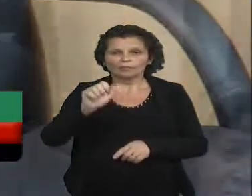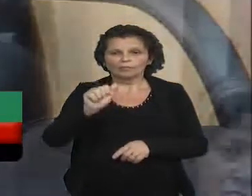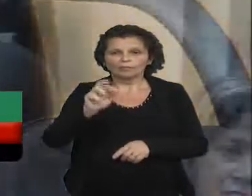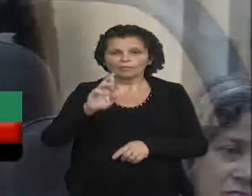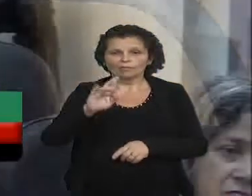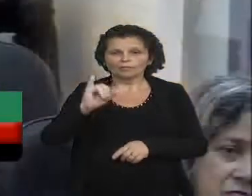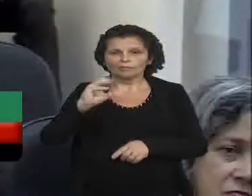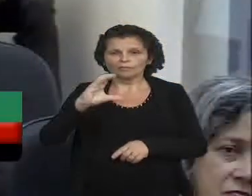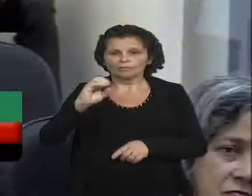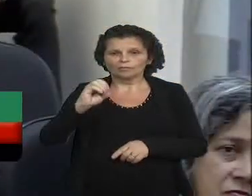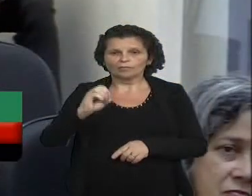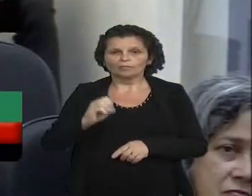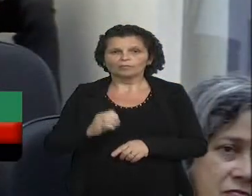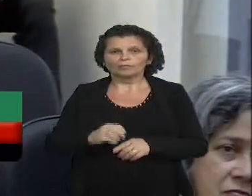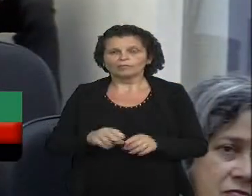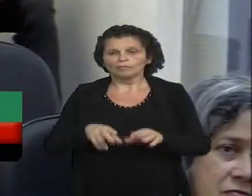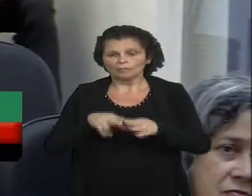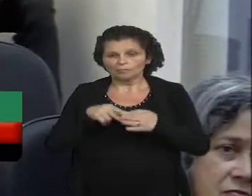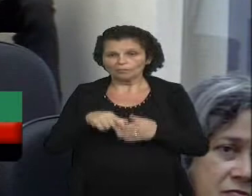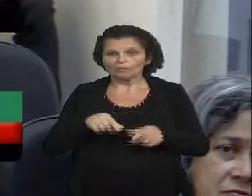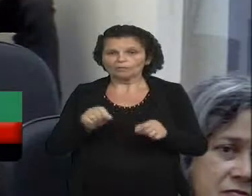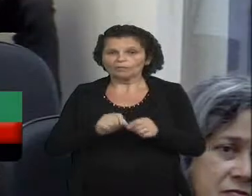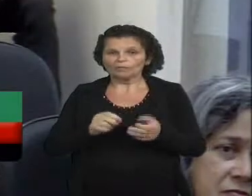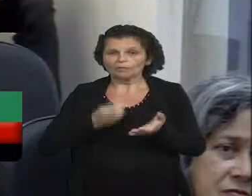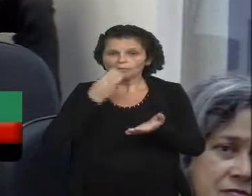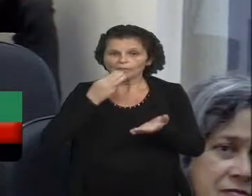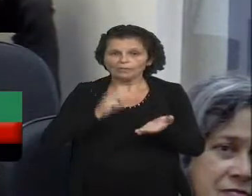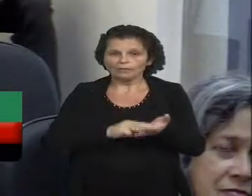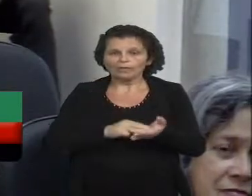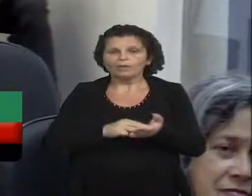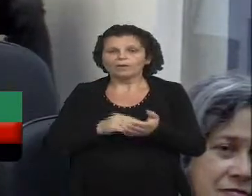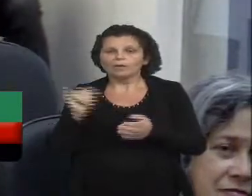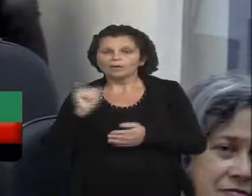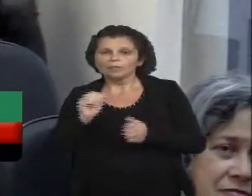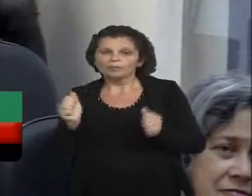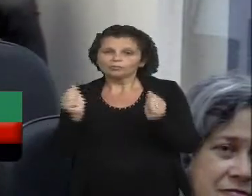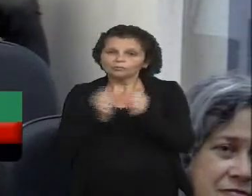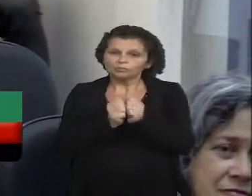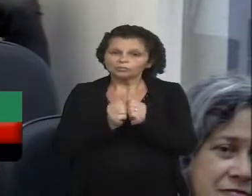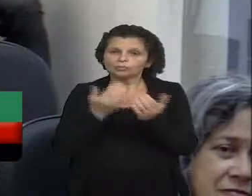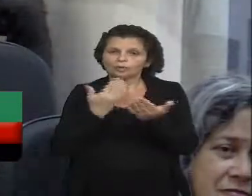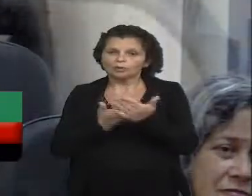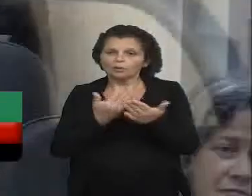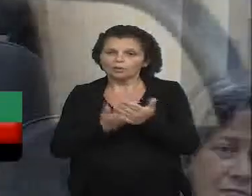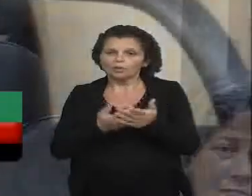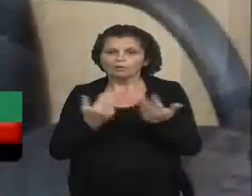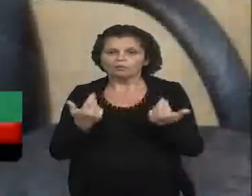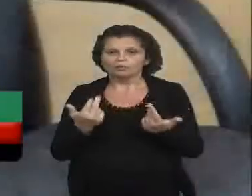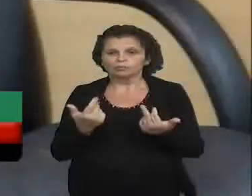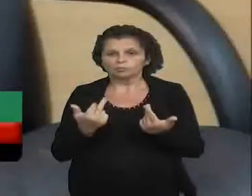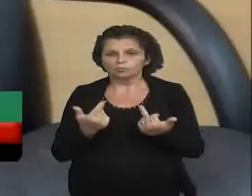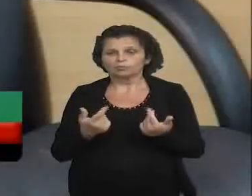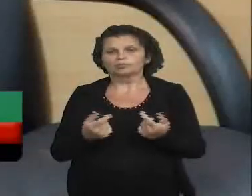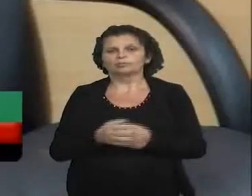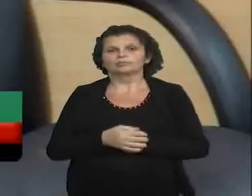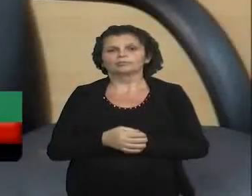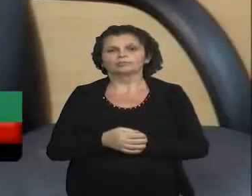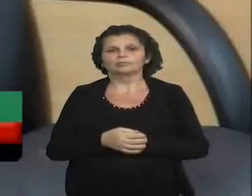Mendonça, assegura a prioridade de matrícula de irmãos na mesma unidade escolar da rede municipal de